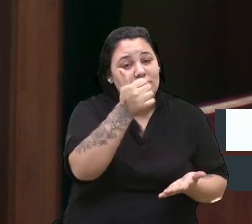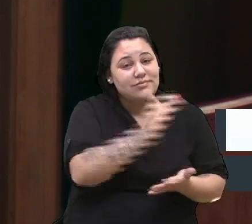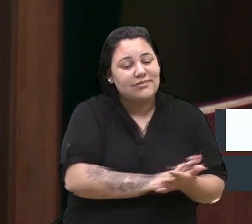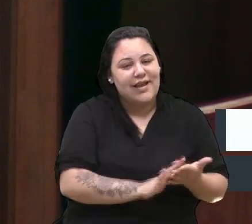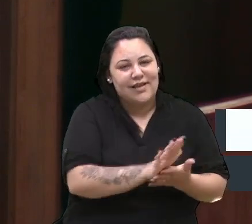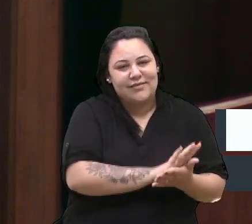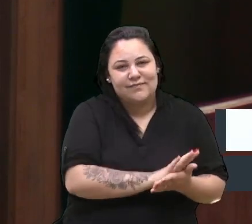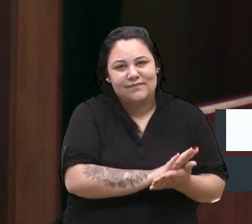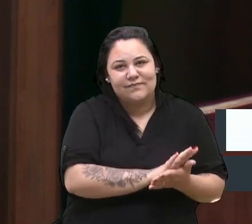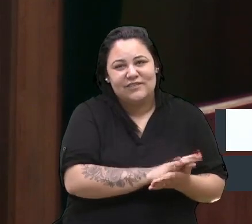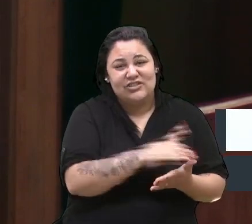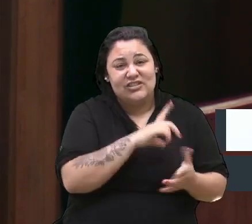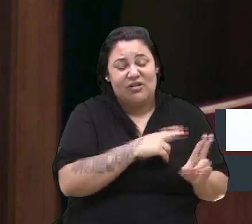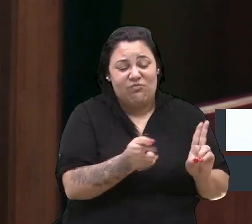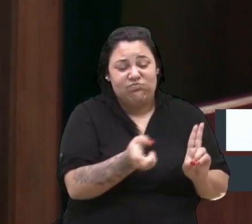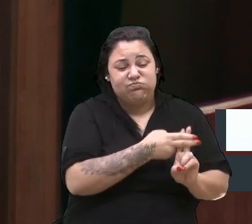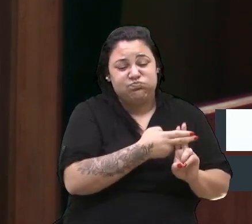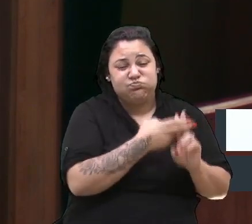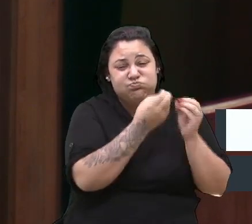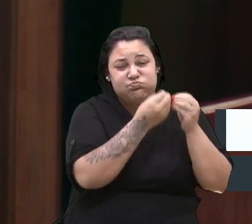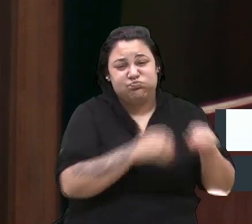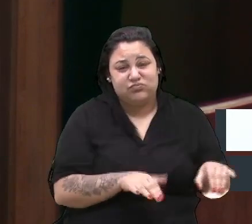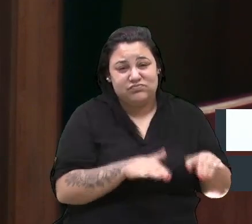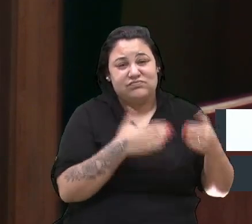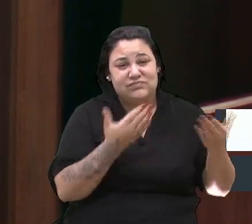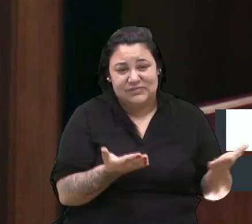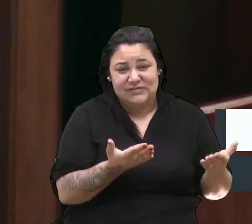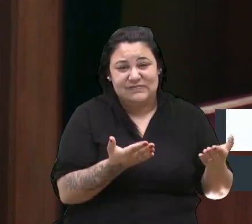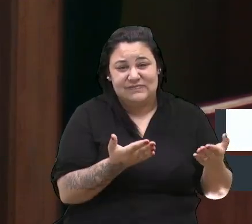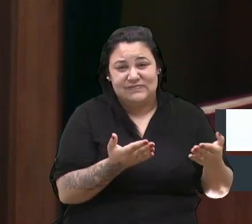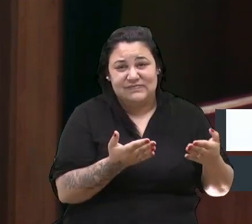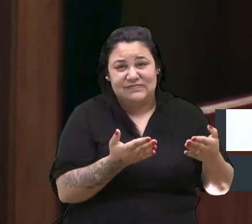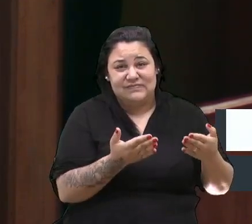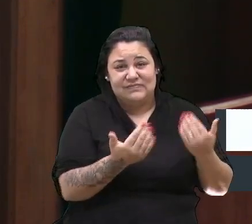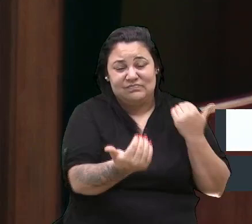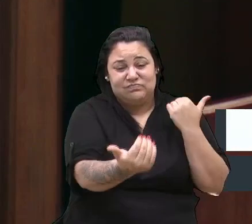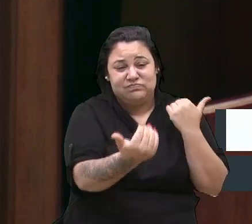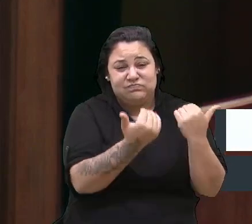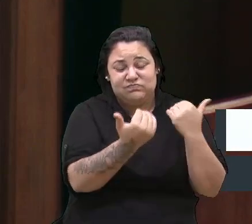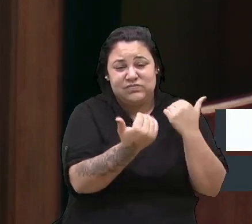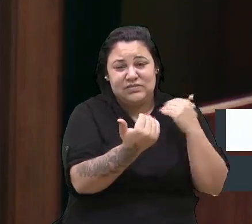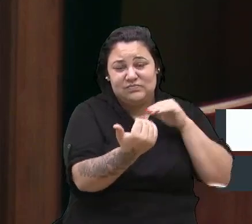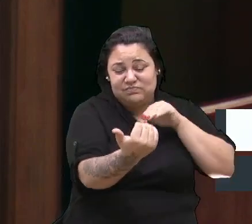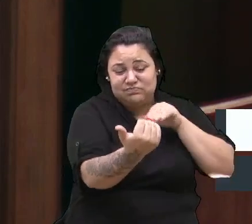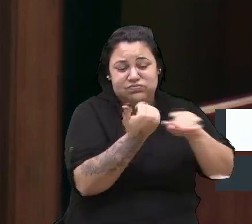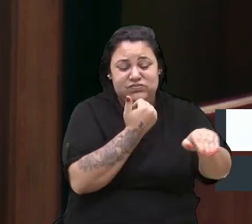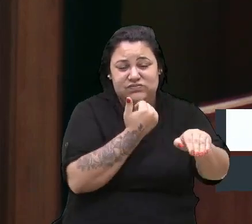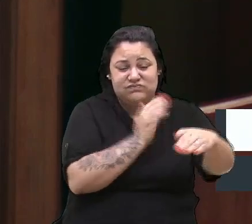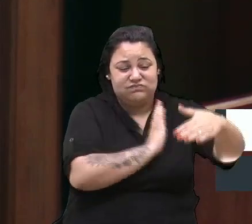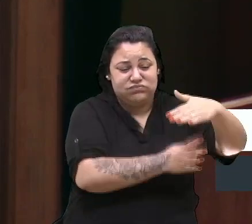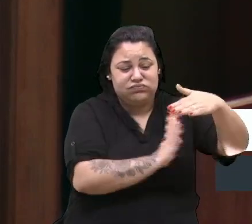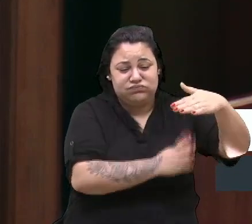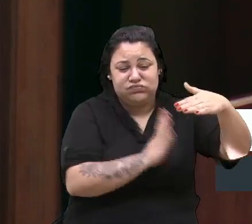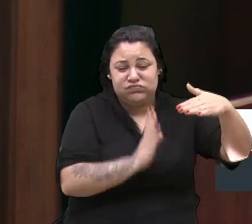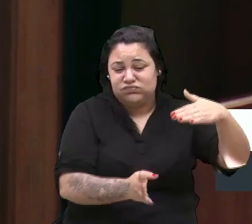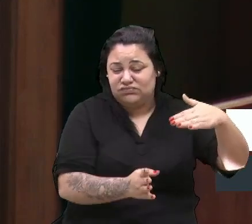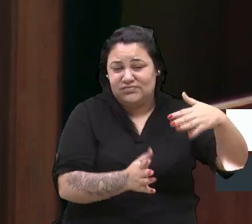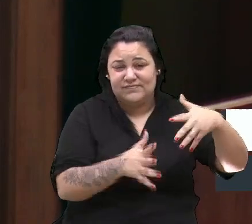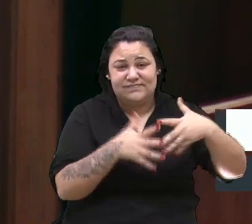SUS sucateado, rodovias que nem se fala, pedágio em tudo que é canto,